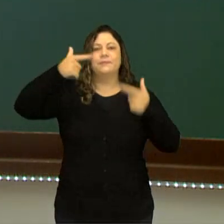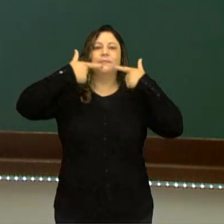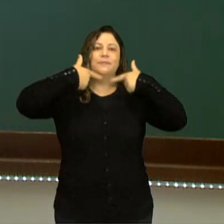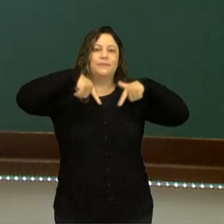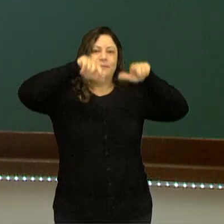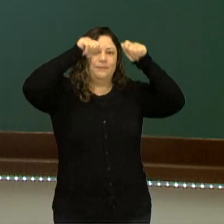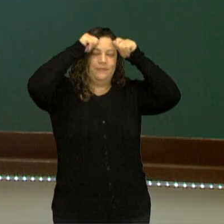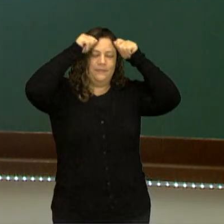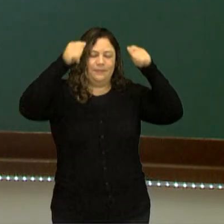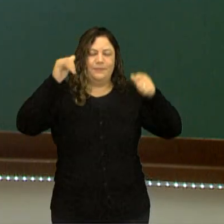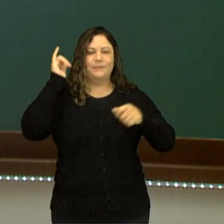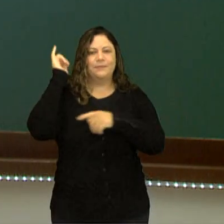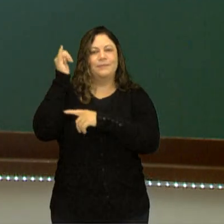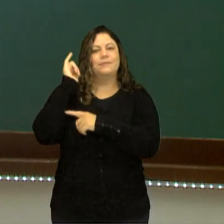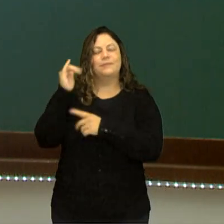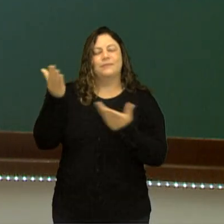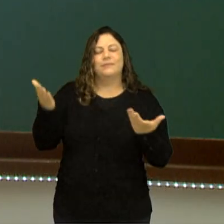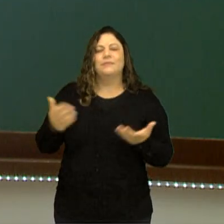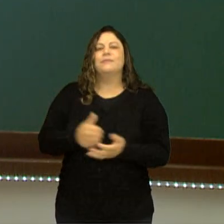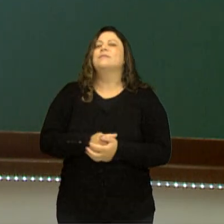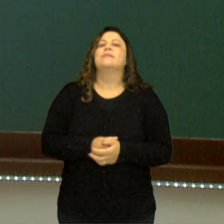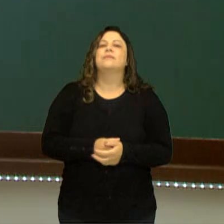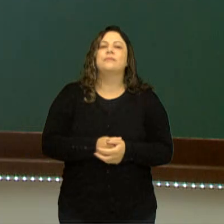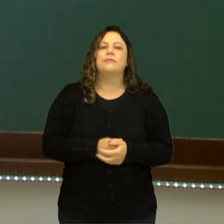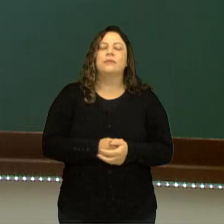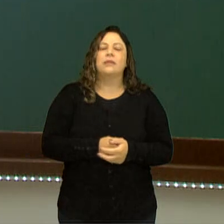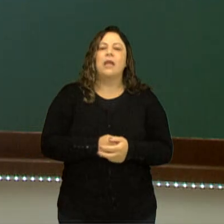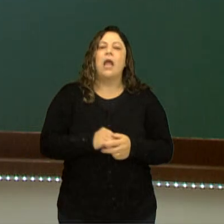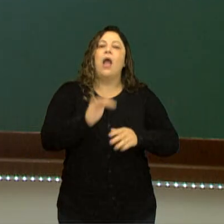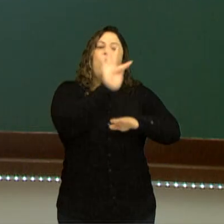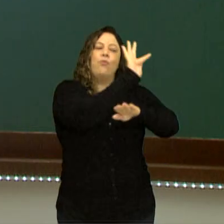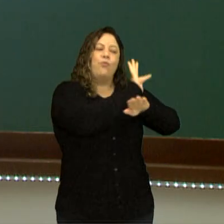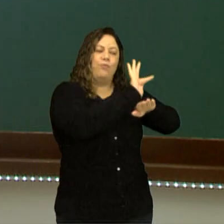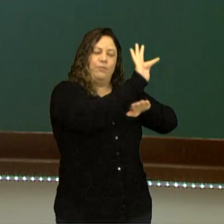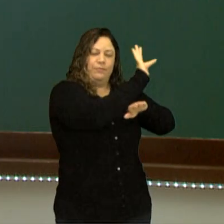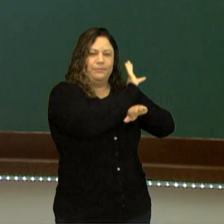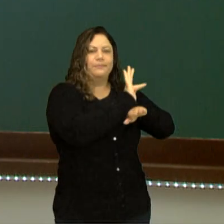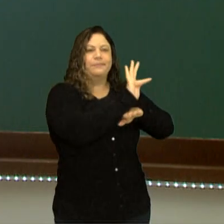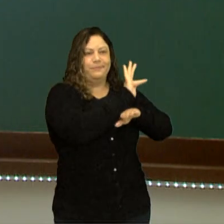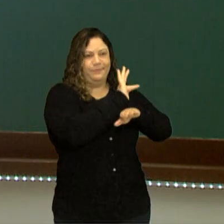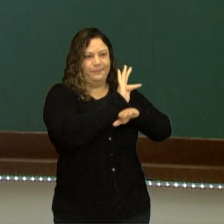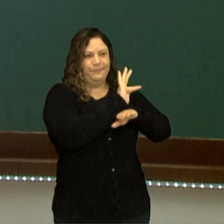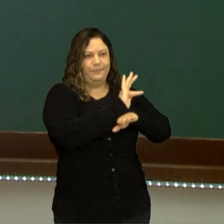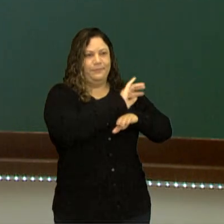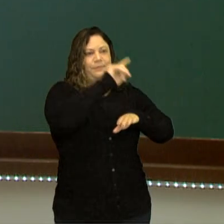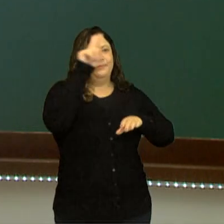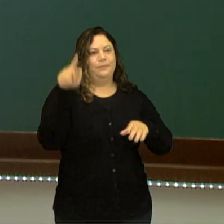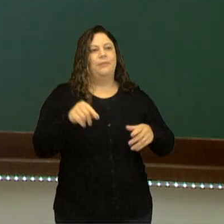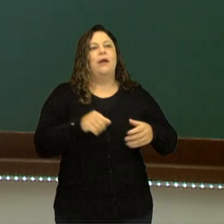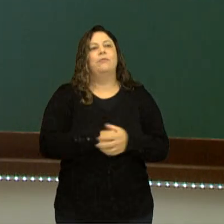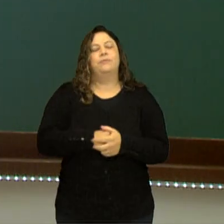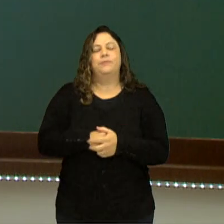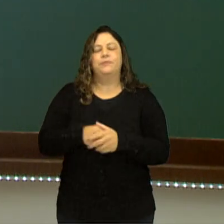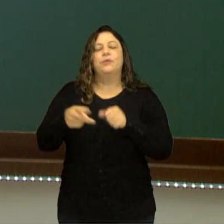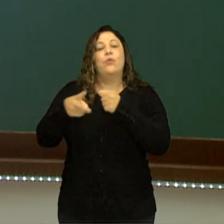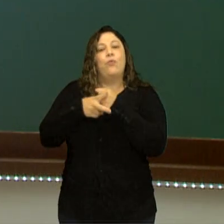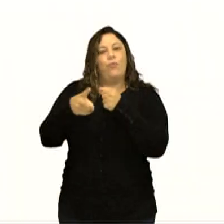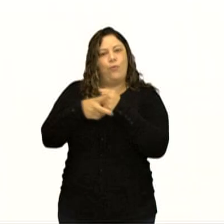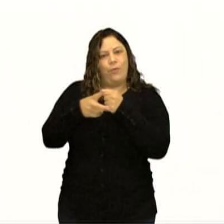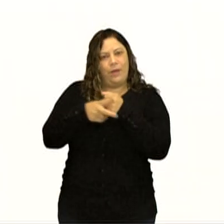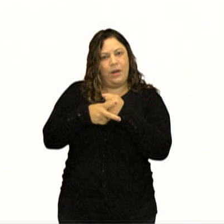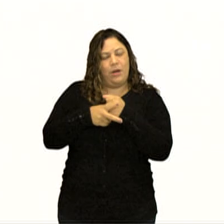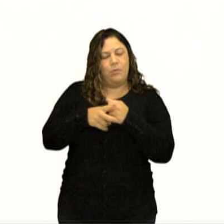linguagem do nosso conto. Ele apresenta a norma padrão. Nós temos ainda a predominância dos verbos no